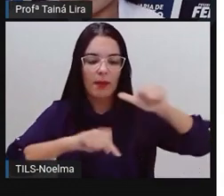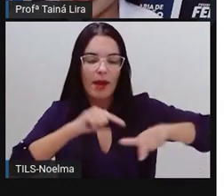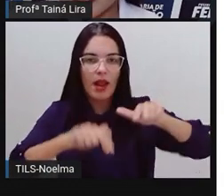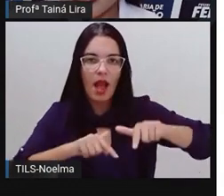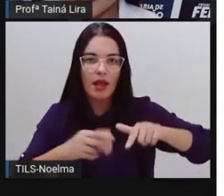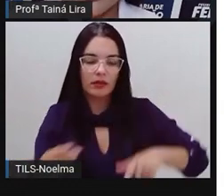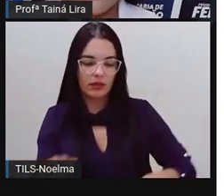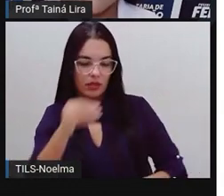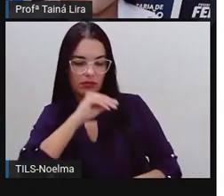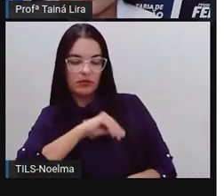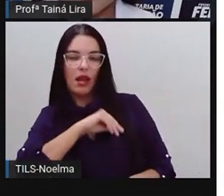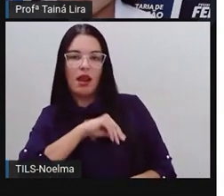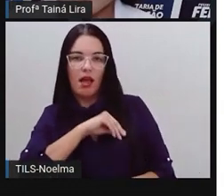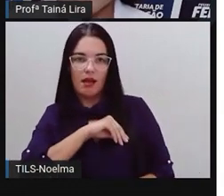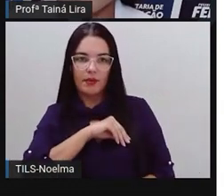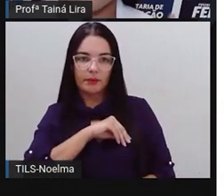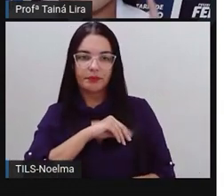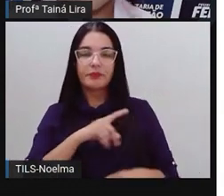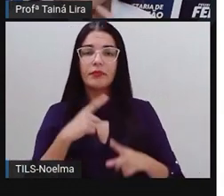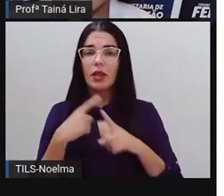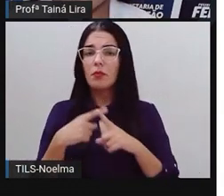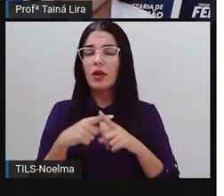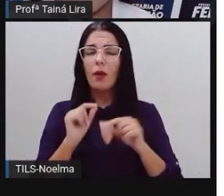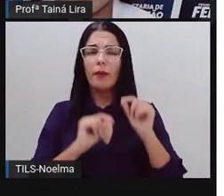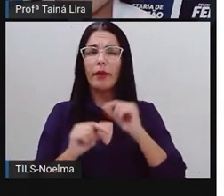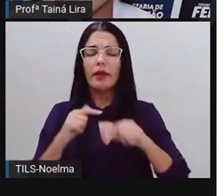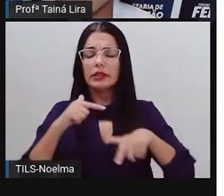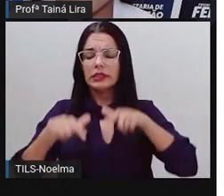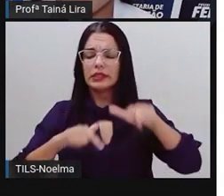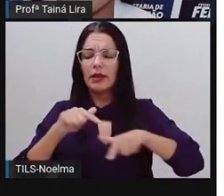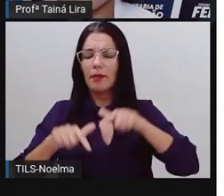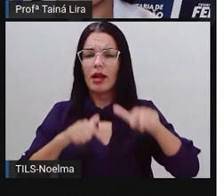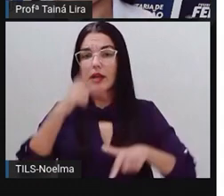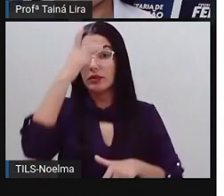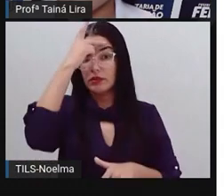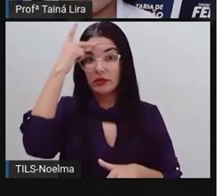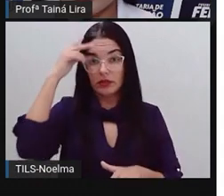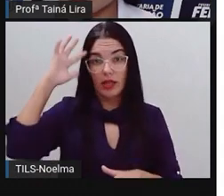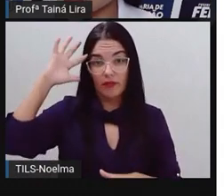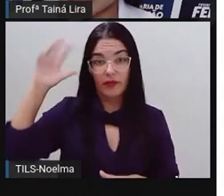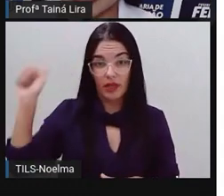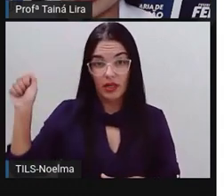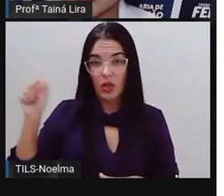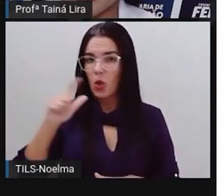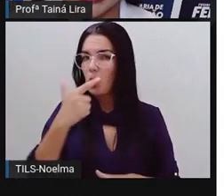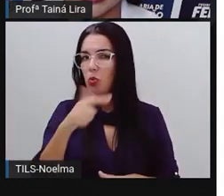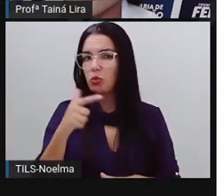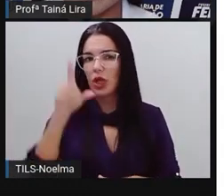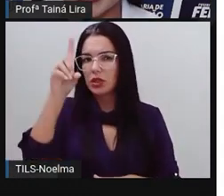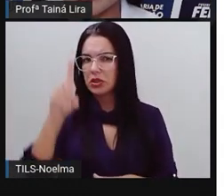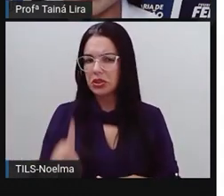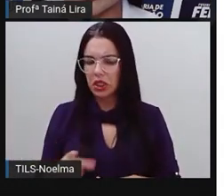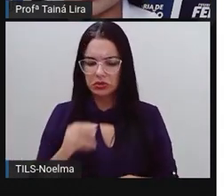tá bom porque os africanos quando eles estavam trabalhando lá escravizadas eles não tinham direito a receber nenhum pagamento